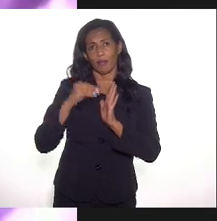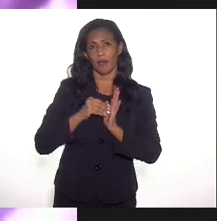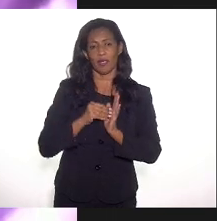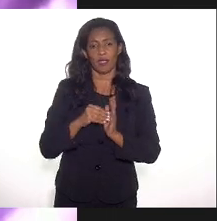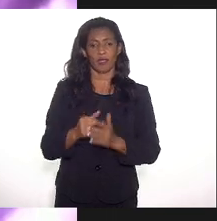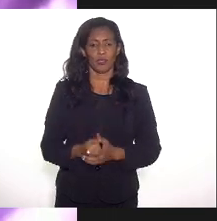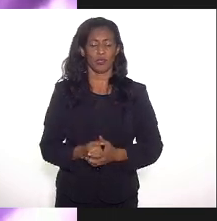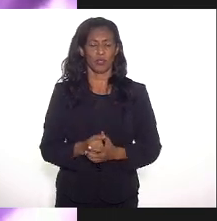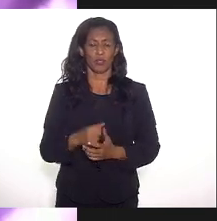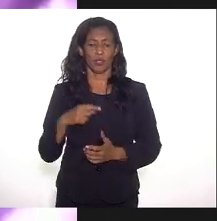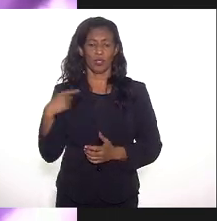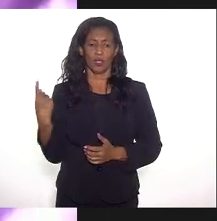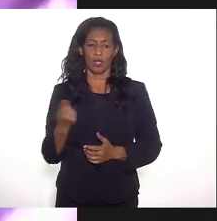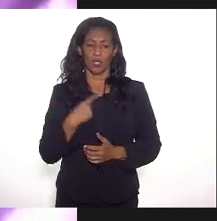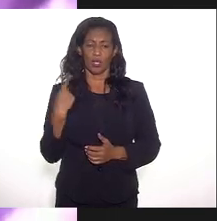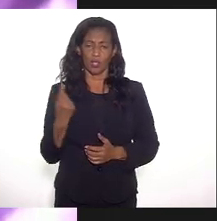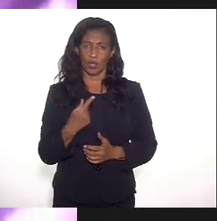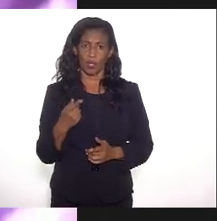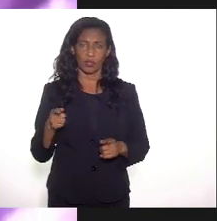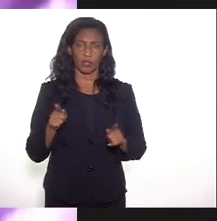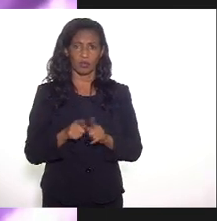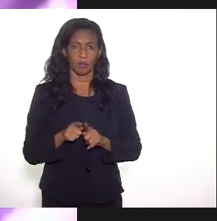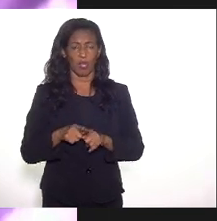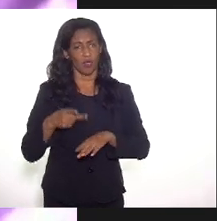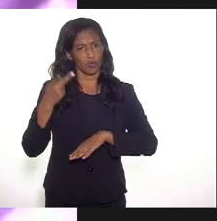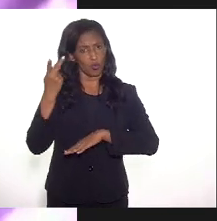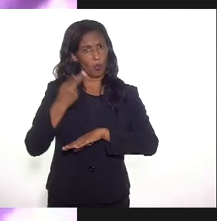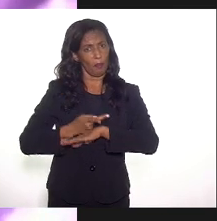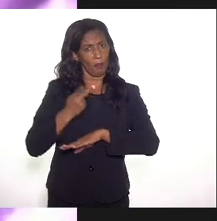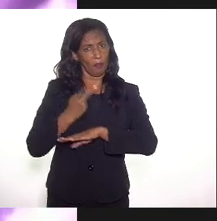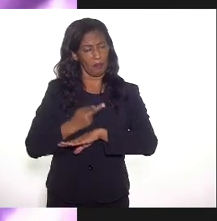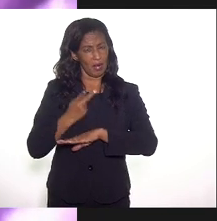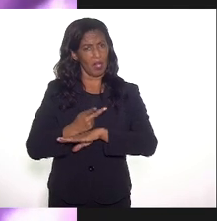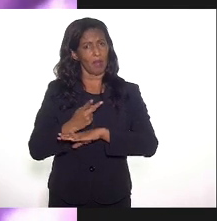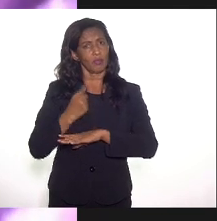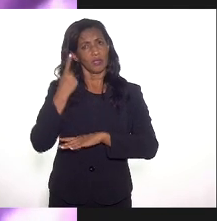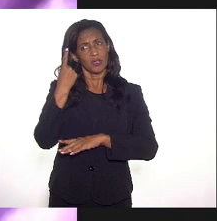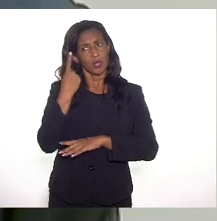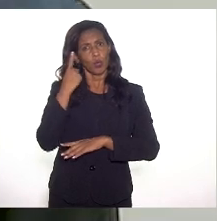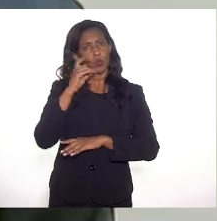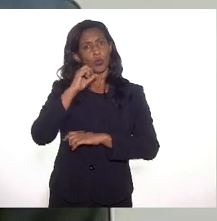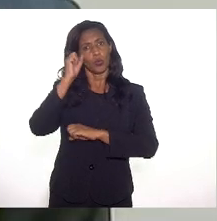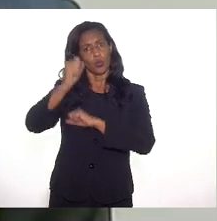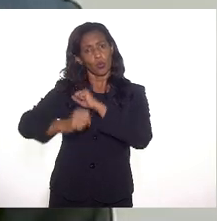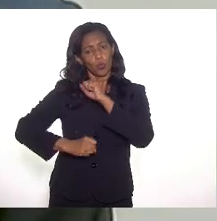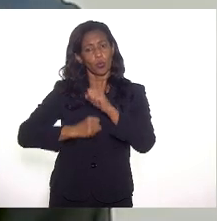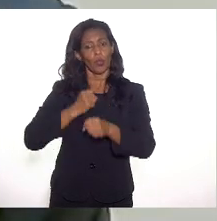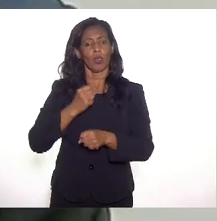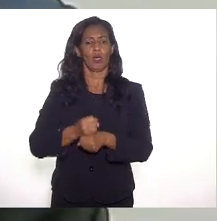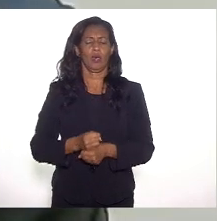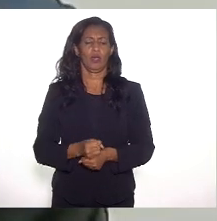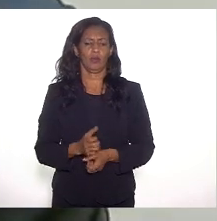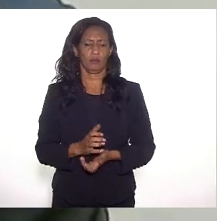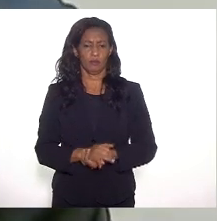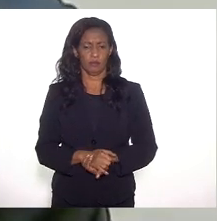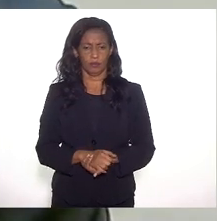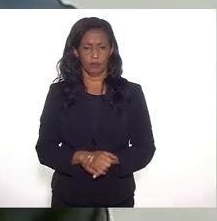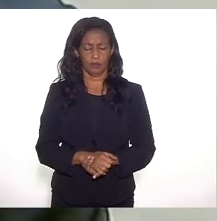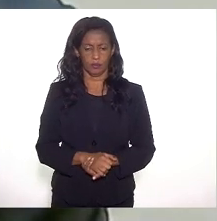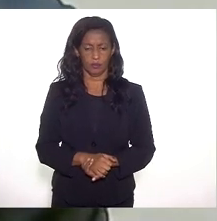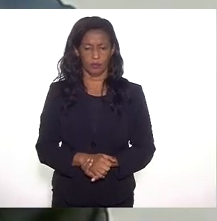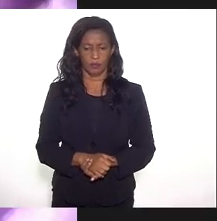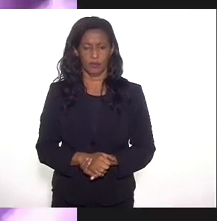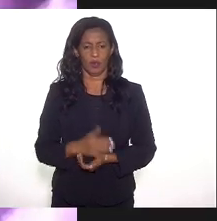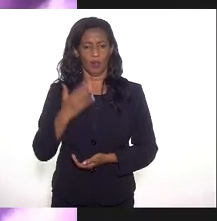nós somos contrários também, porque eu acho que o prêmio ele tem que ser anual. Né? É contrário. A gente precisa ter